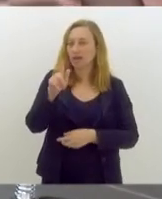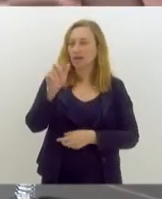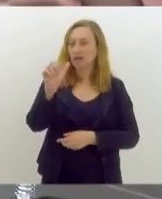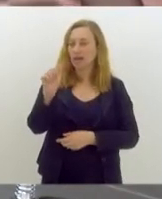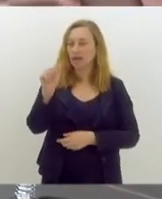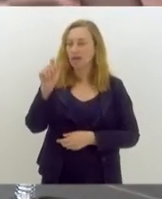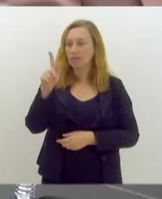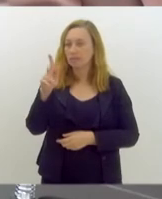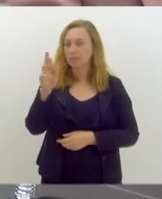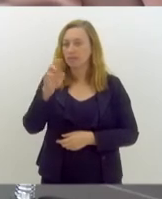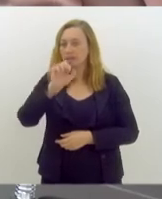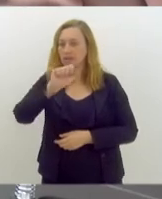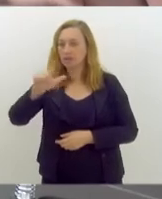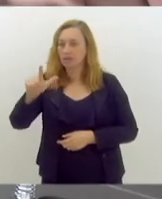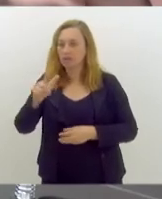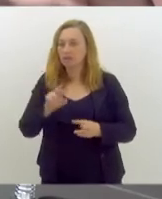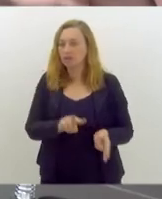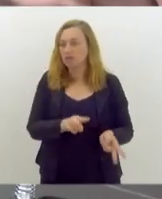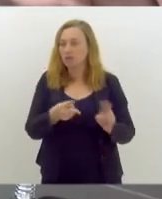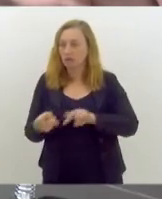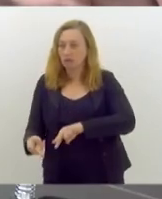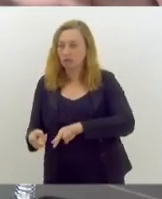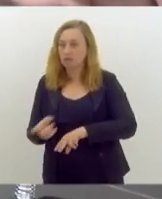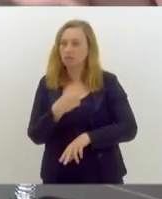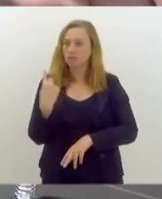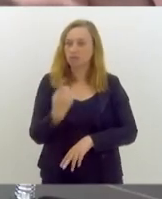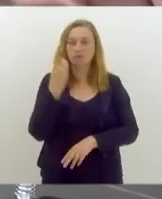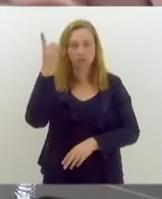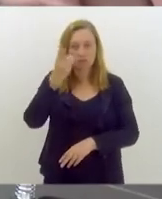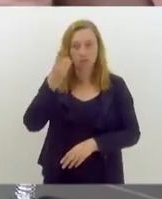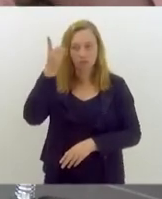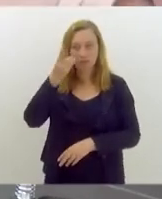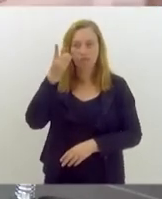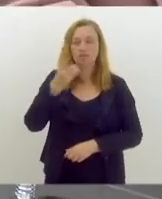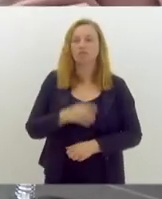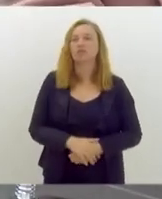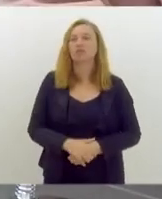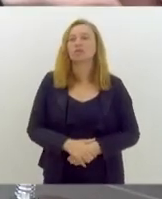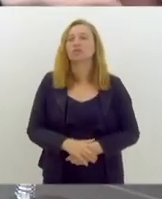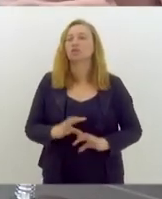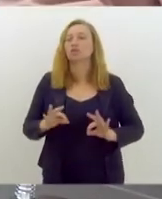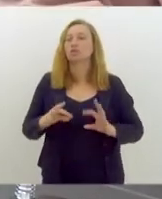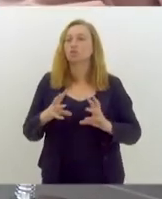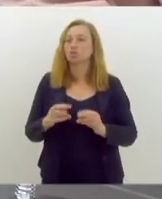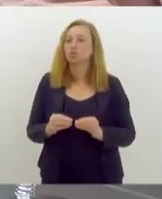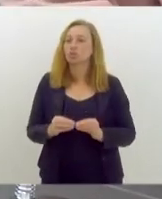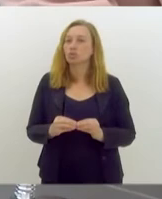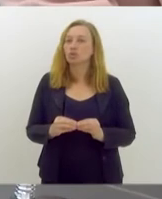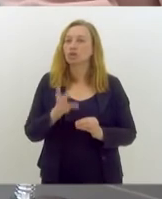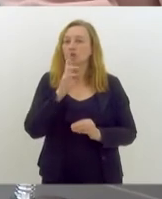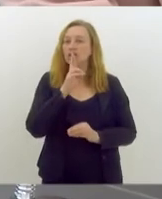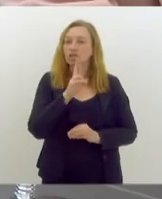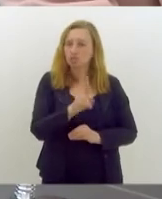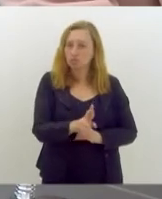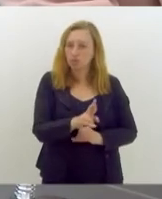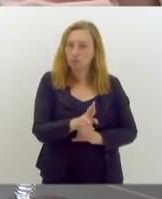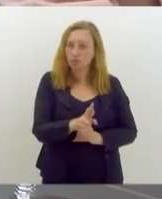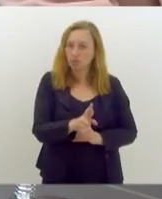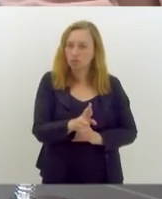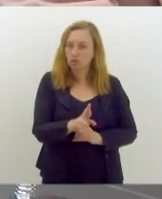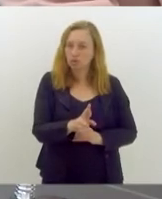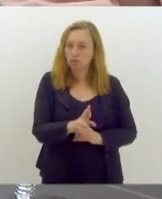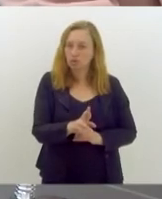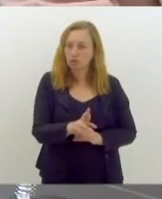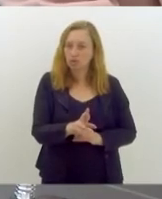que a gente encaminhasse para os nossos Deputados todos os as respostas dos ofícios